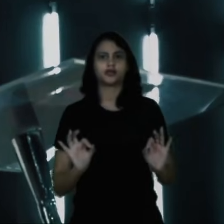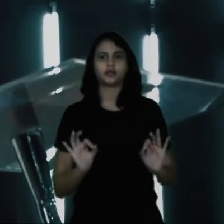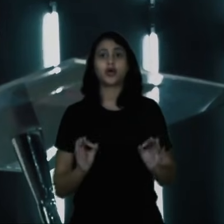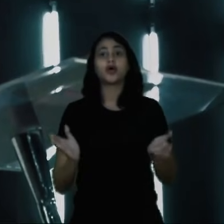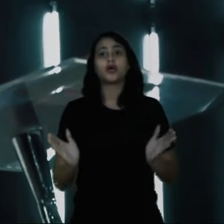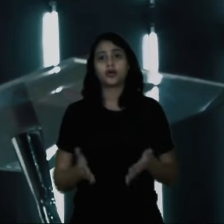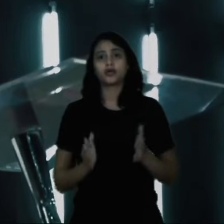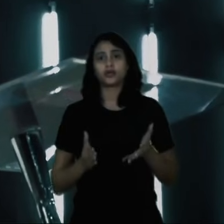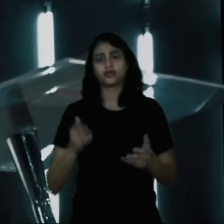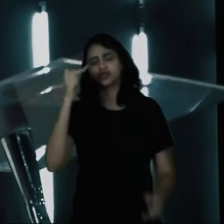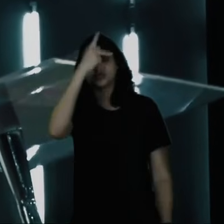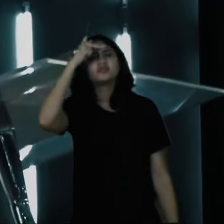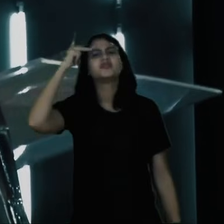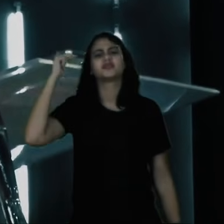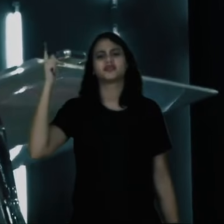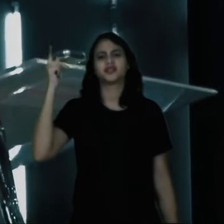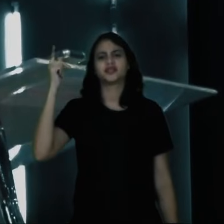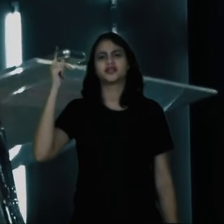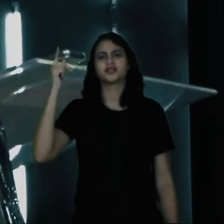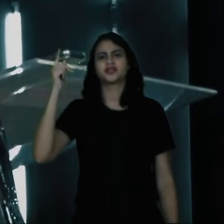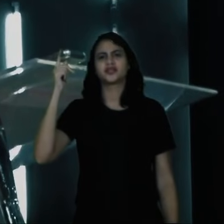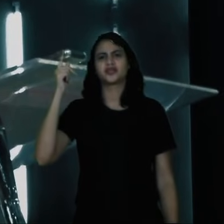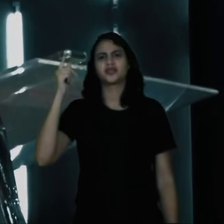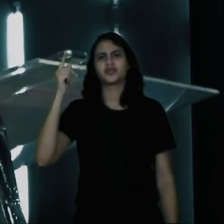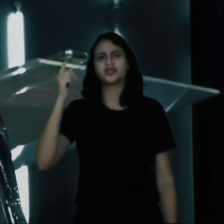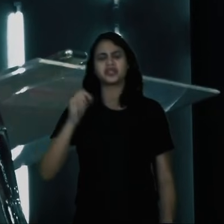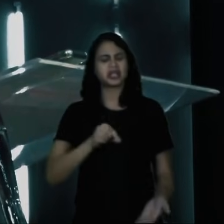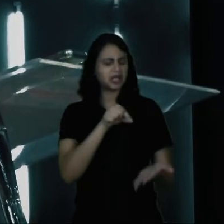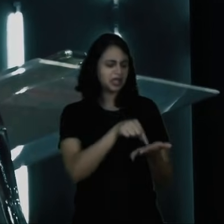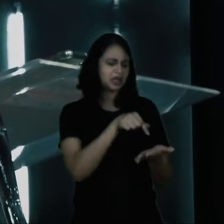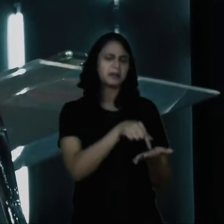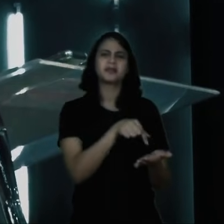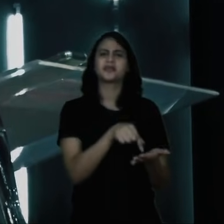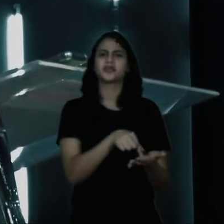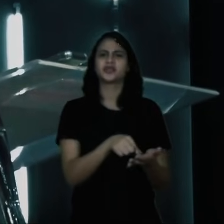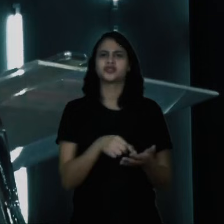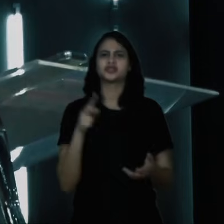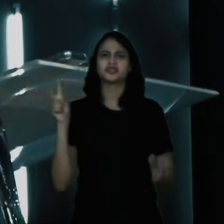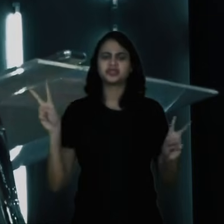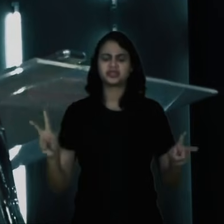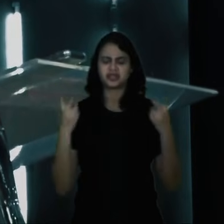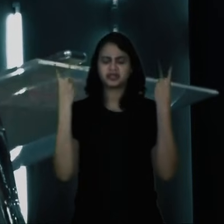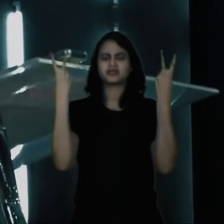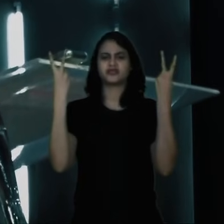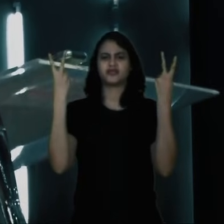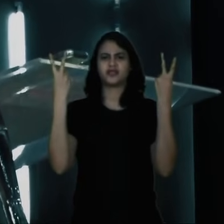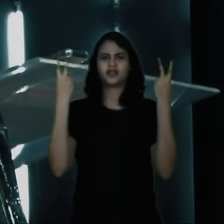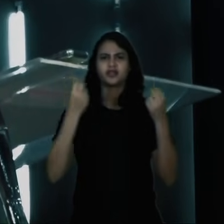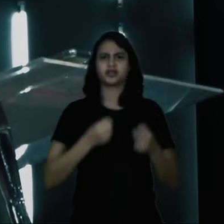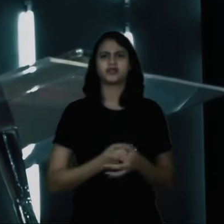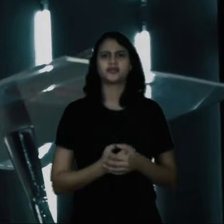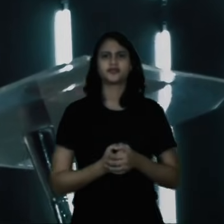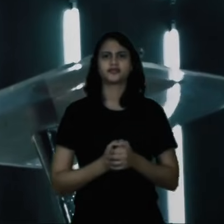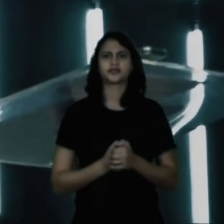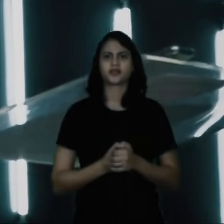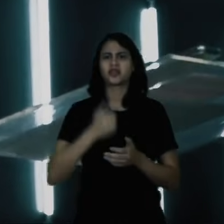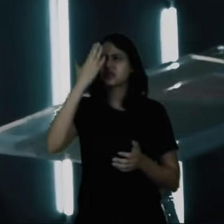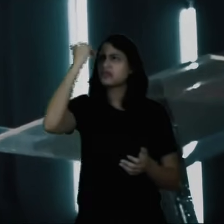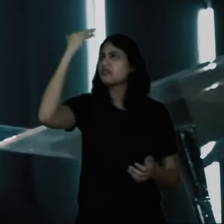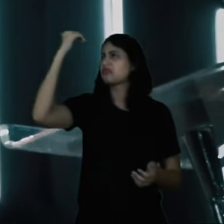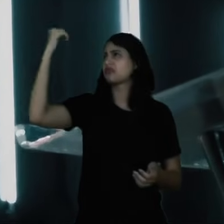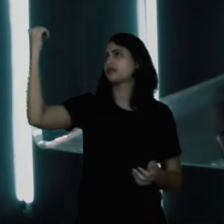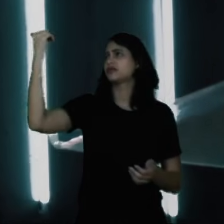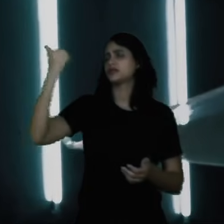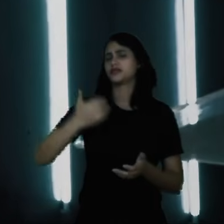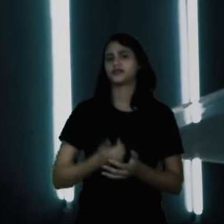muitas pessoas que estão tentando provar o seu valor subindo a escada do sucesso. Você sabe o que essas